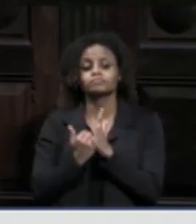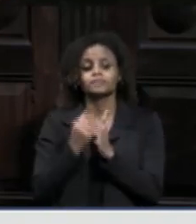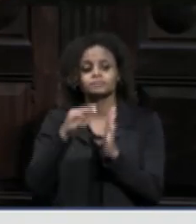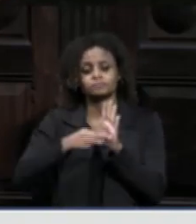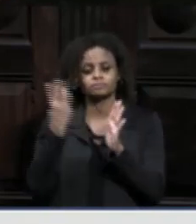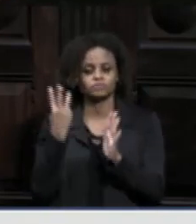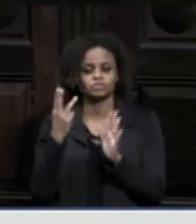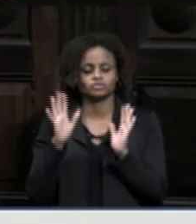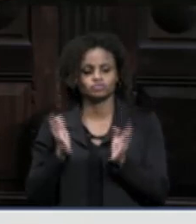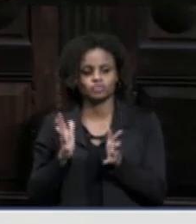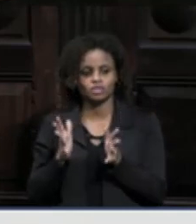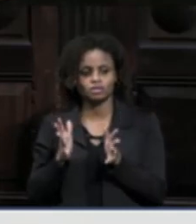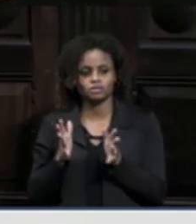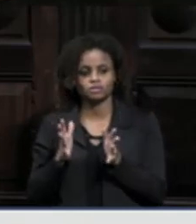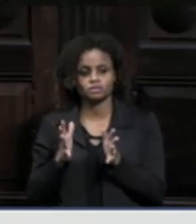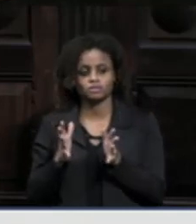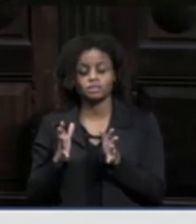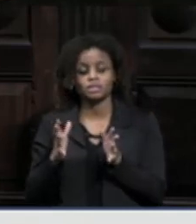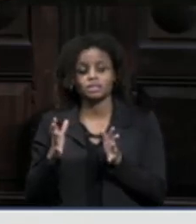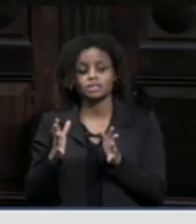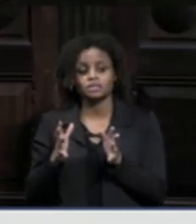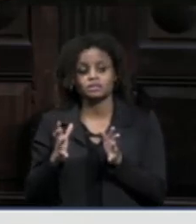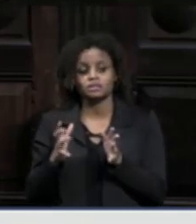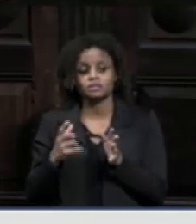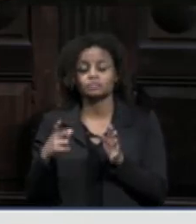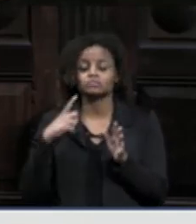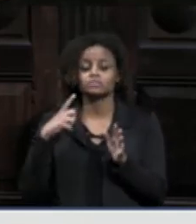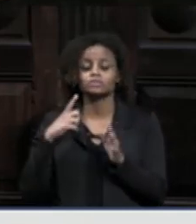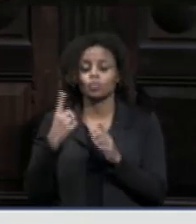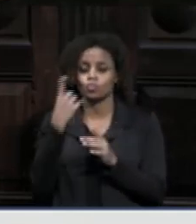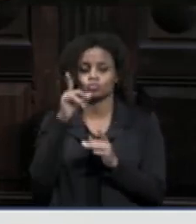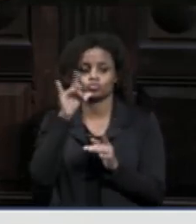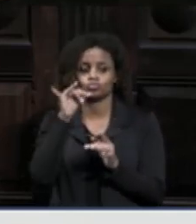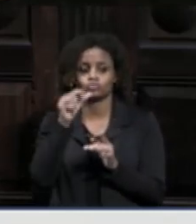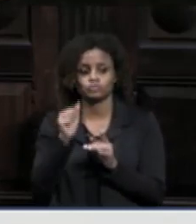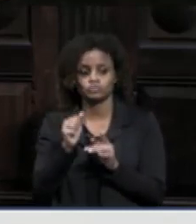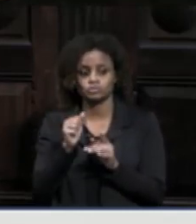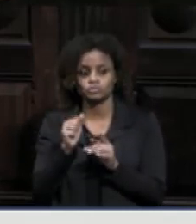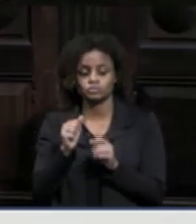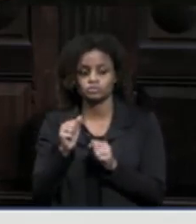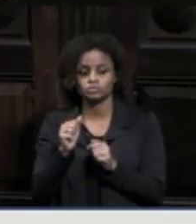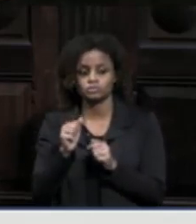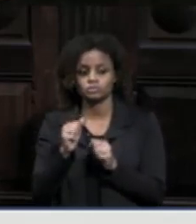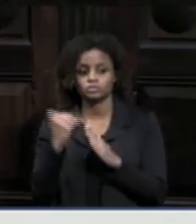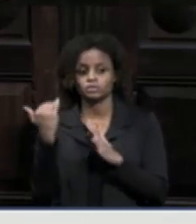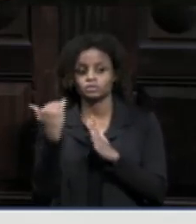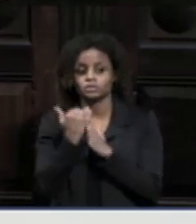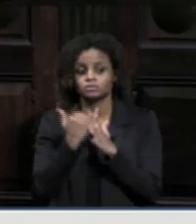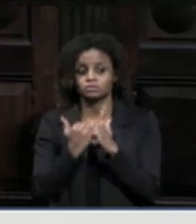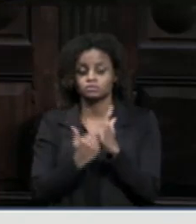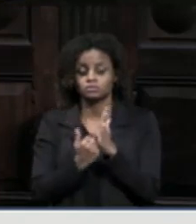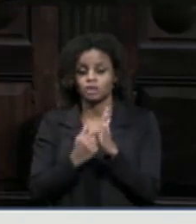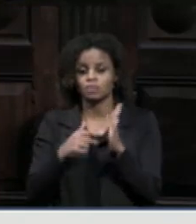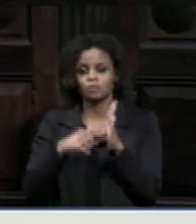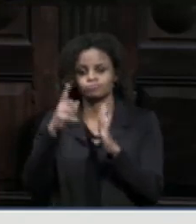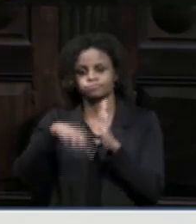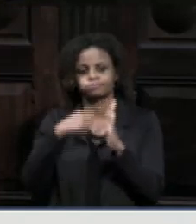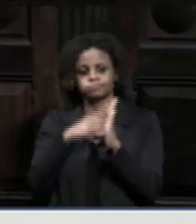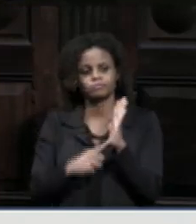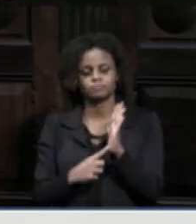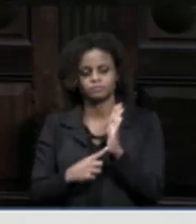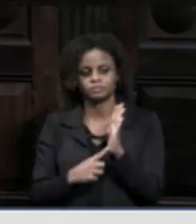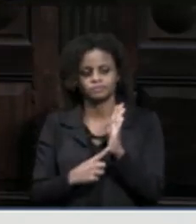ser apreciado porque a pauta caiu diante de pedido de verificação de quórum. Da